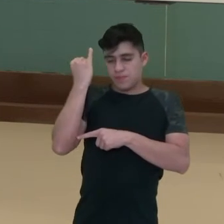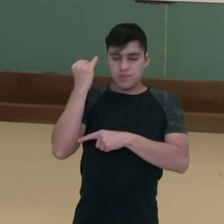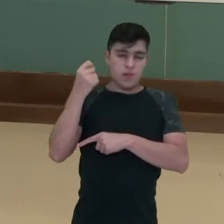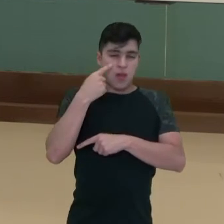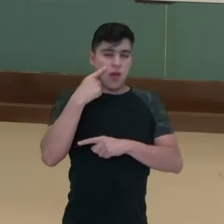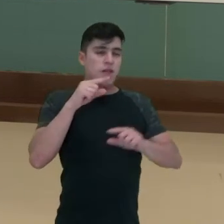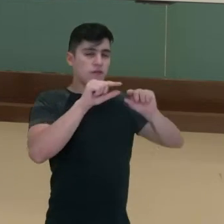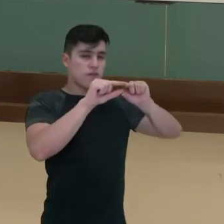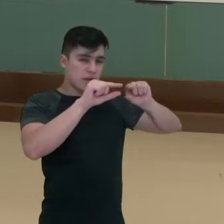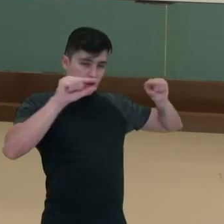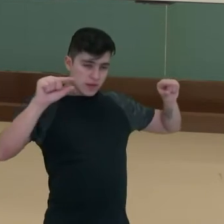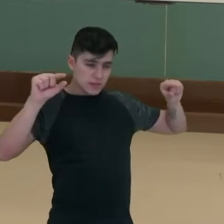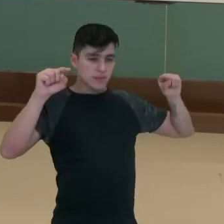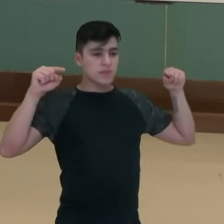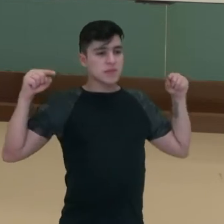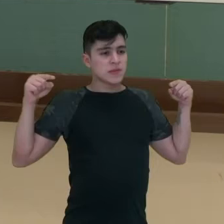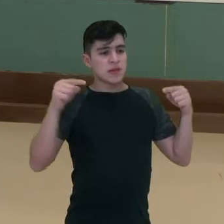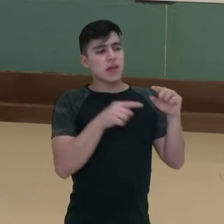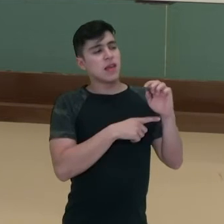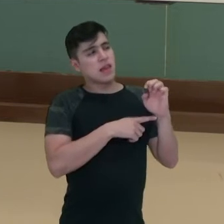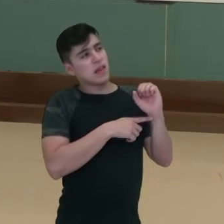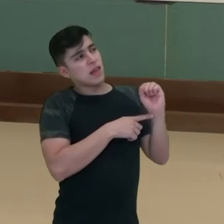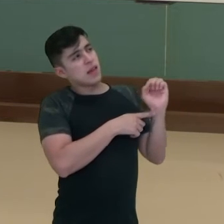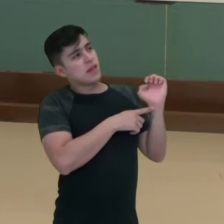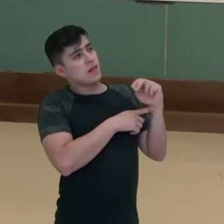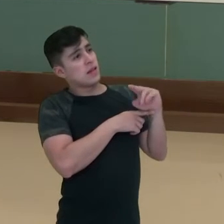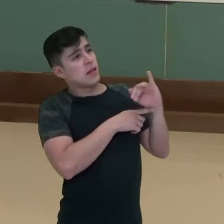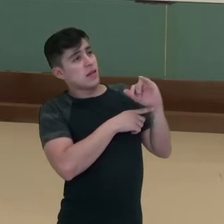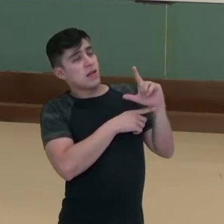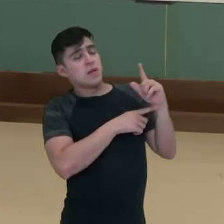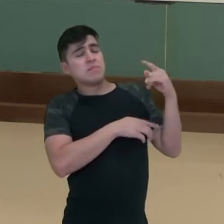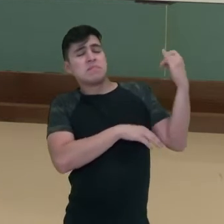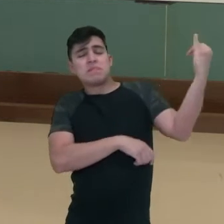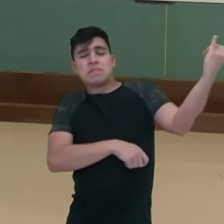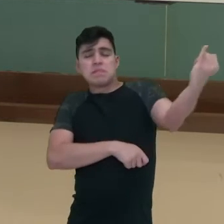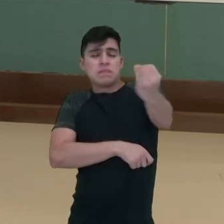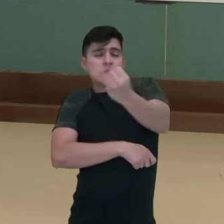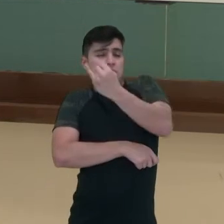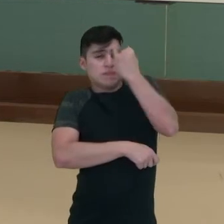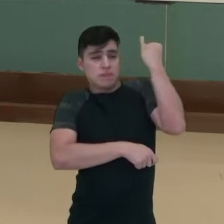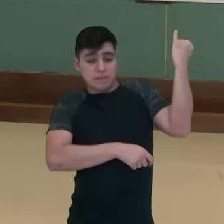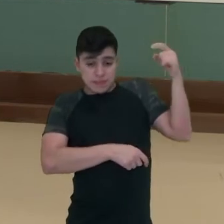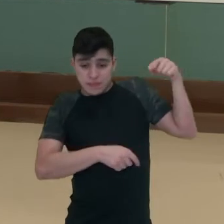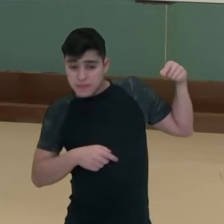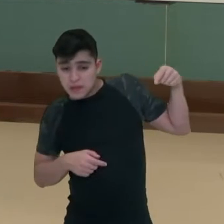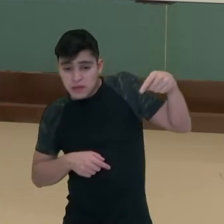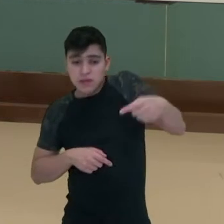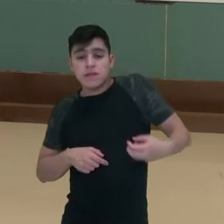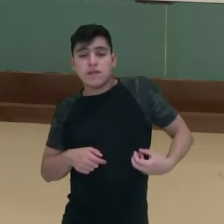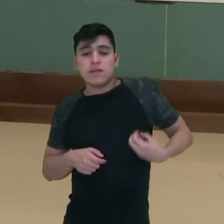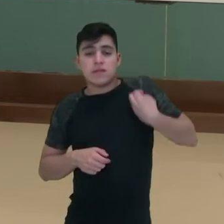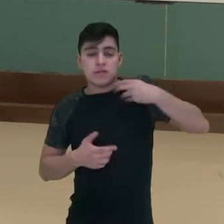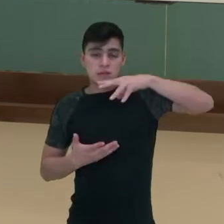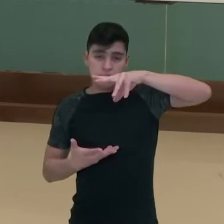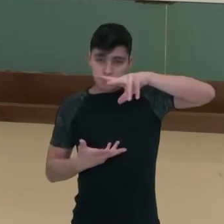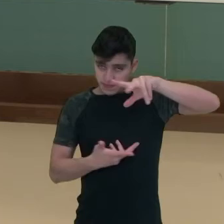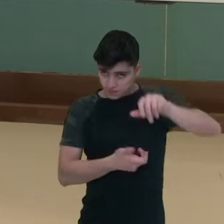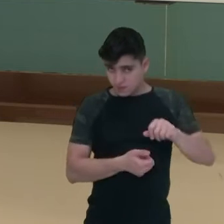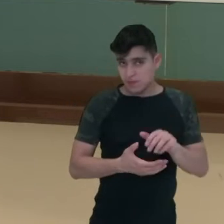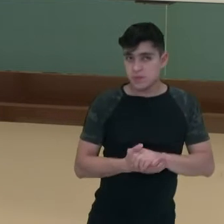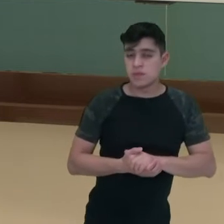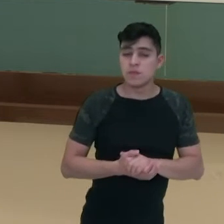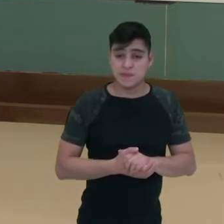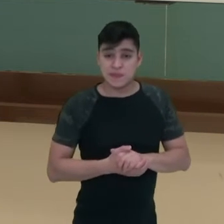frase. Essencial, né, no nosso globo terrestre, o dióxido de carbono. Diz ainda que sem